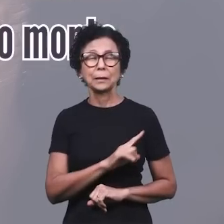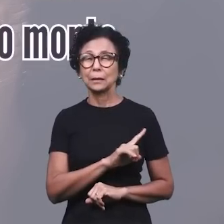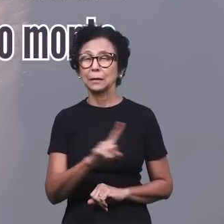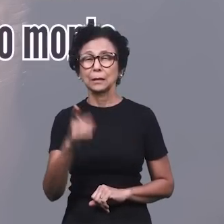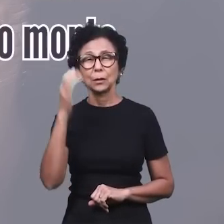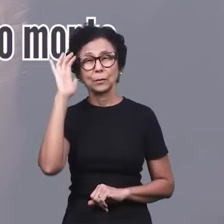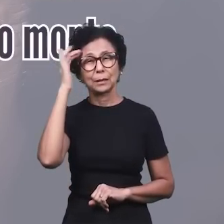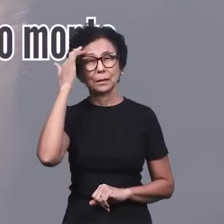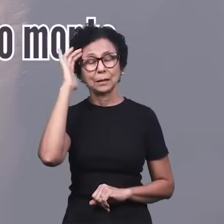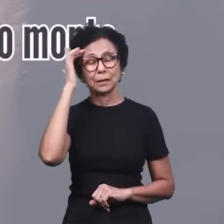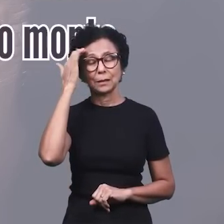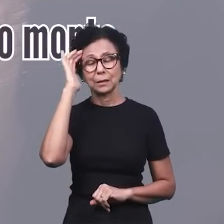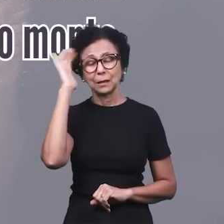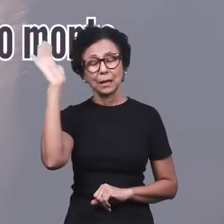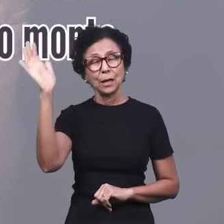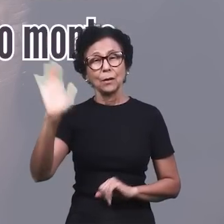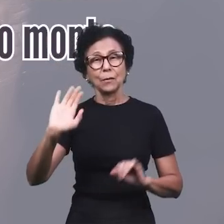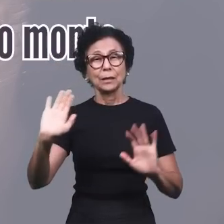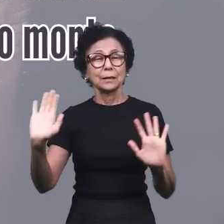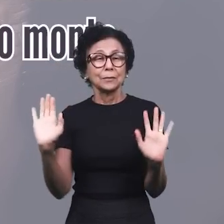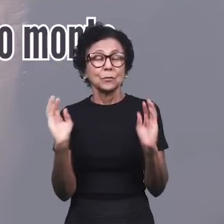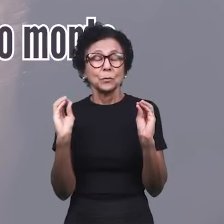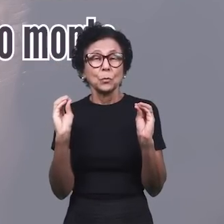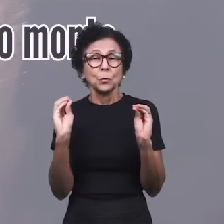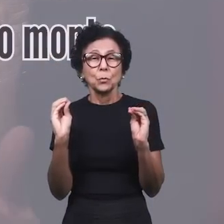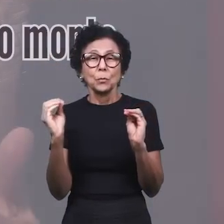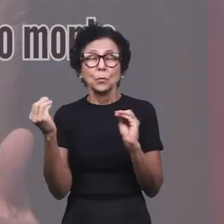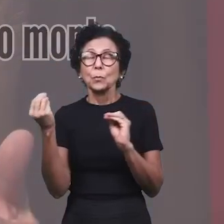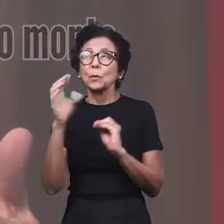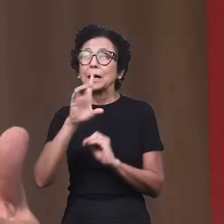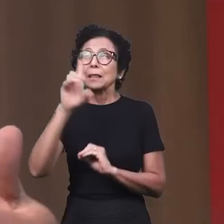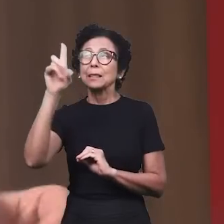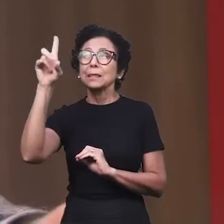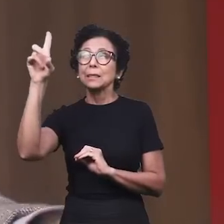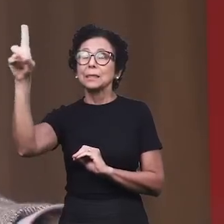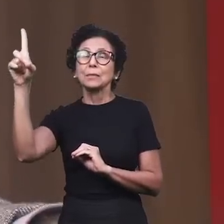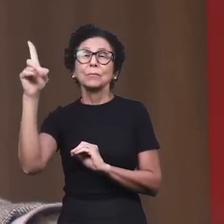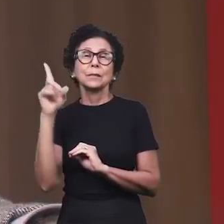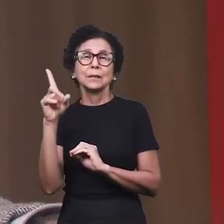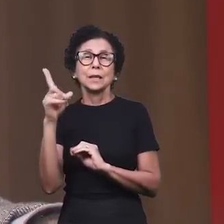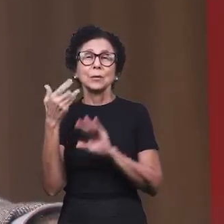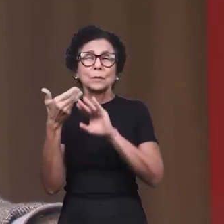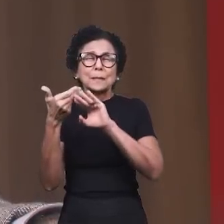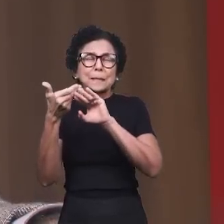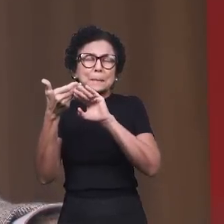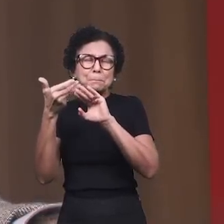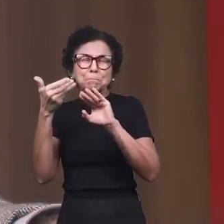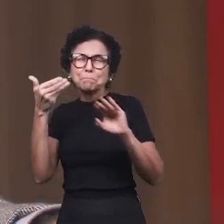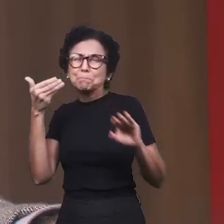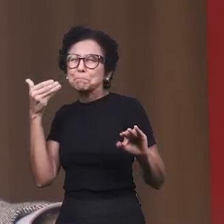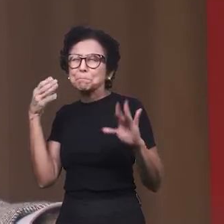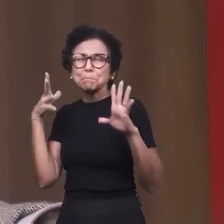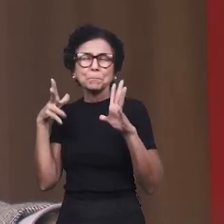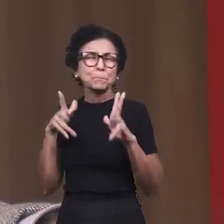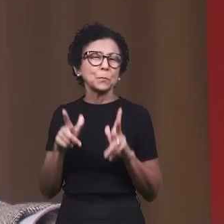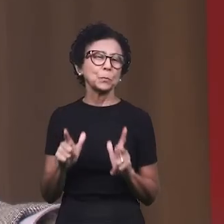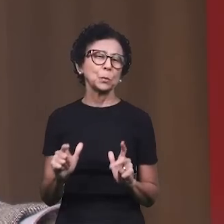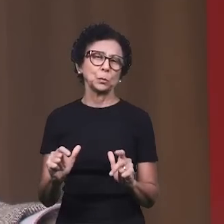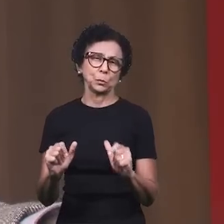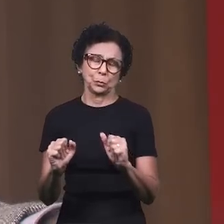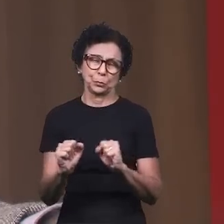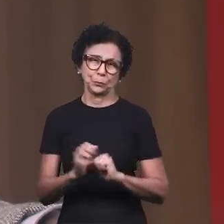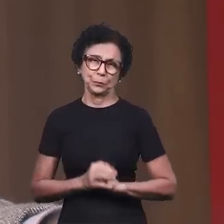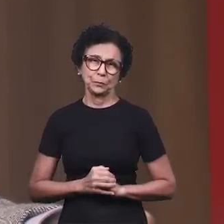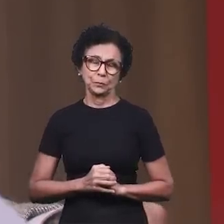entendeu ou suportou a santidade de Deus, né? E isso fez com que o povo ele se retirasse